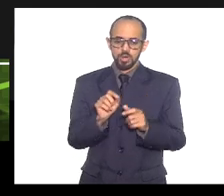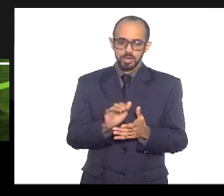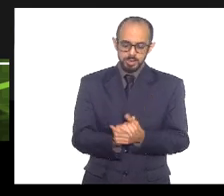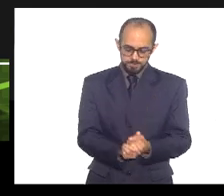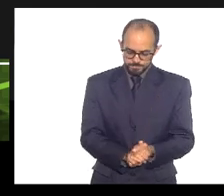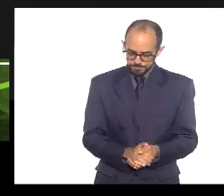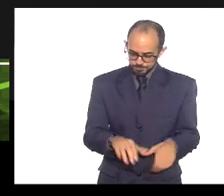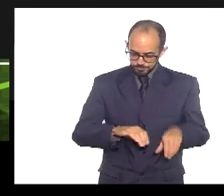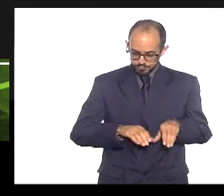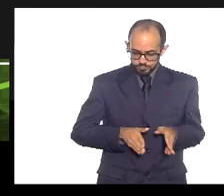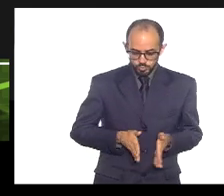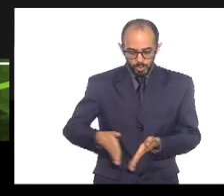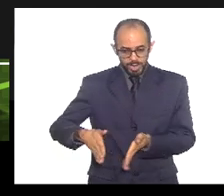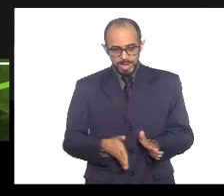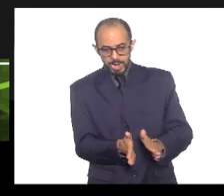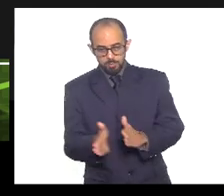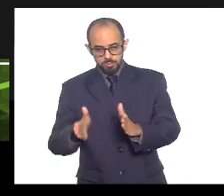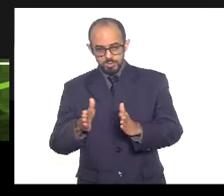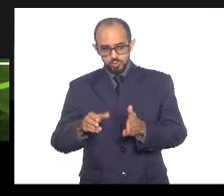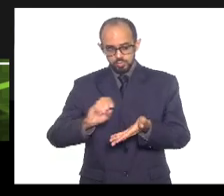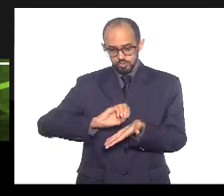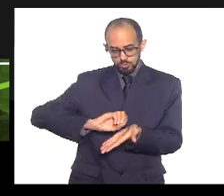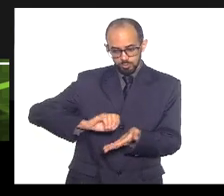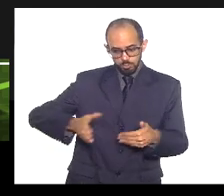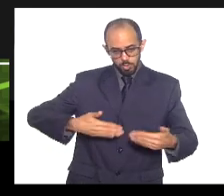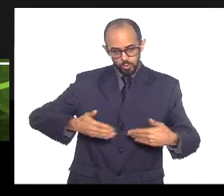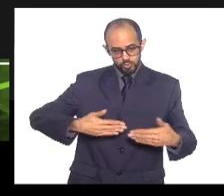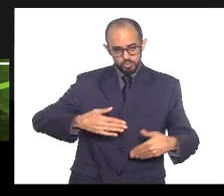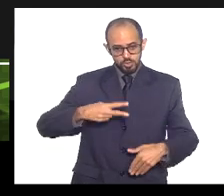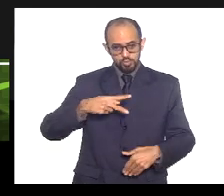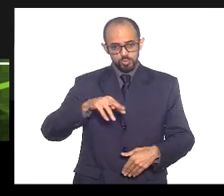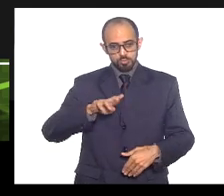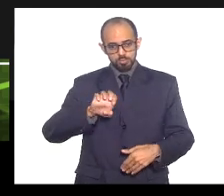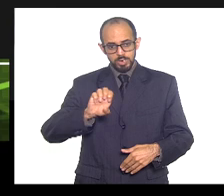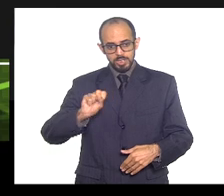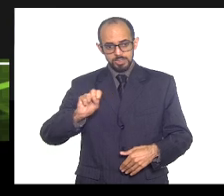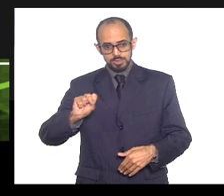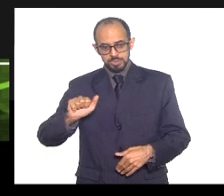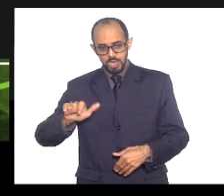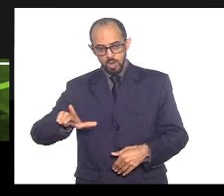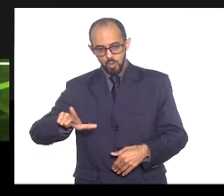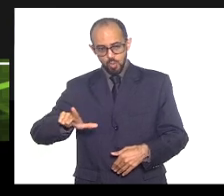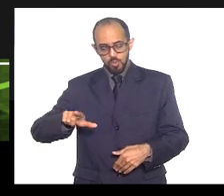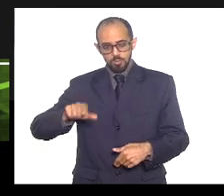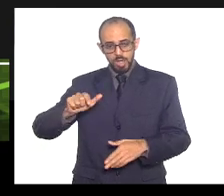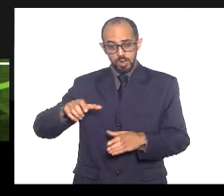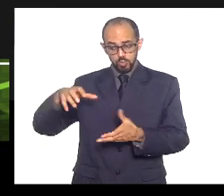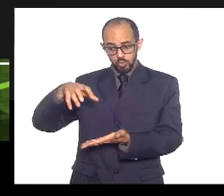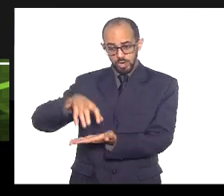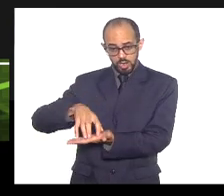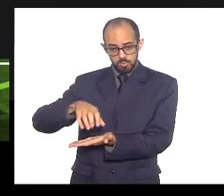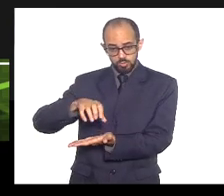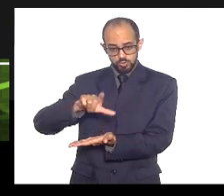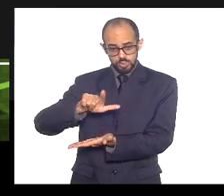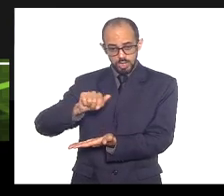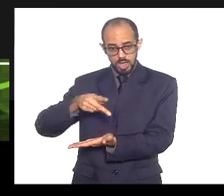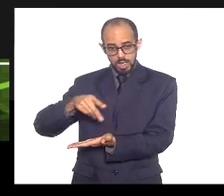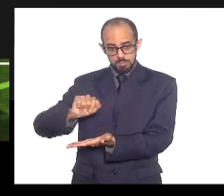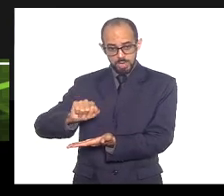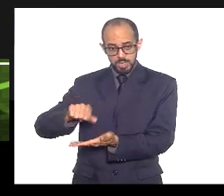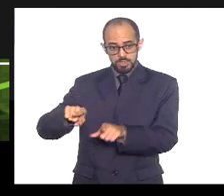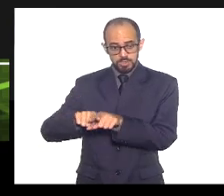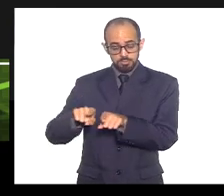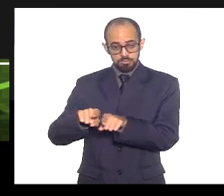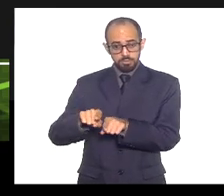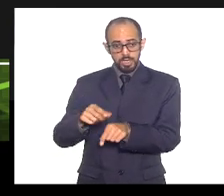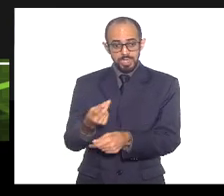da rota de escoamento do pré-sal para o campo de Lapa, né? E se essa